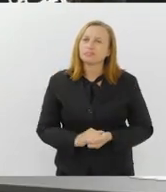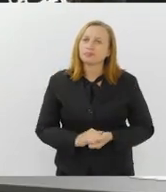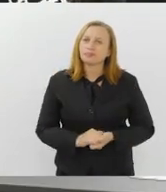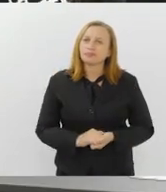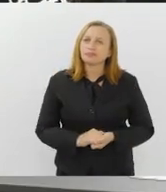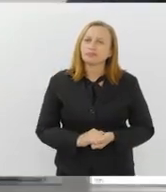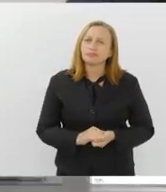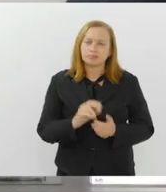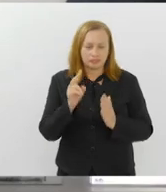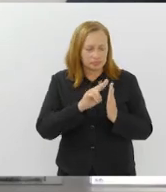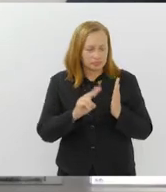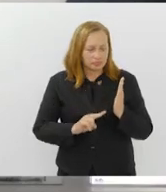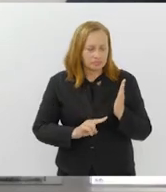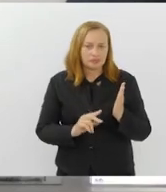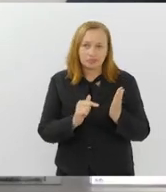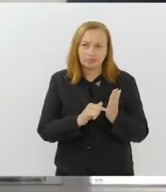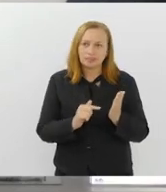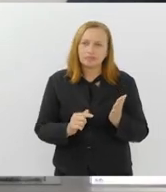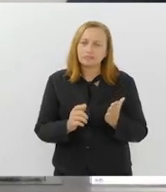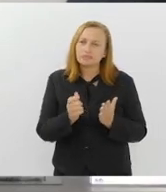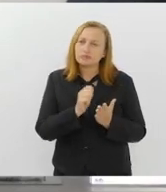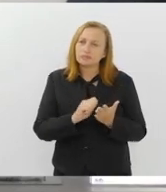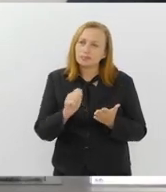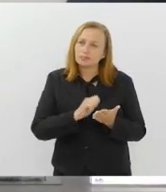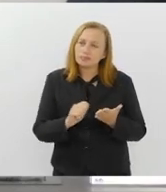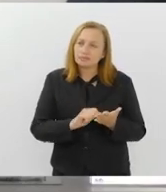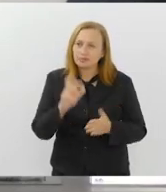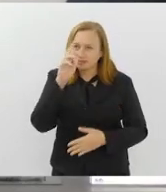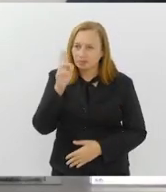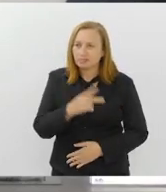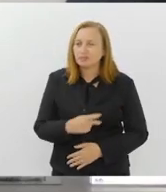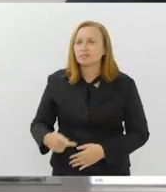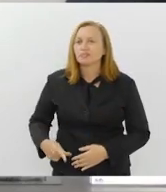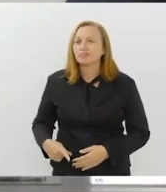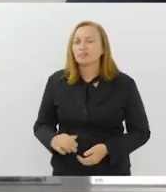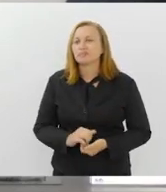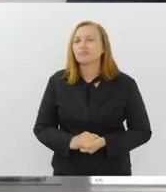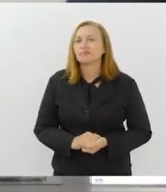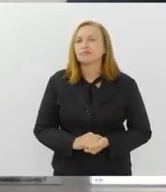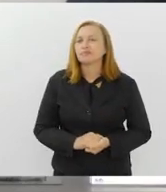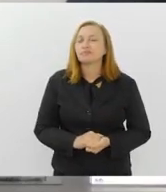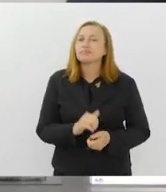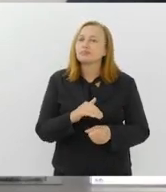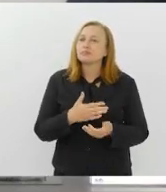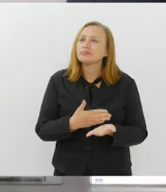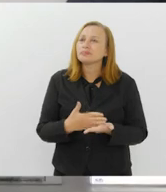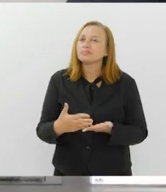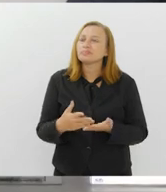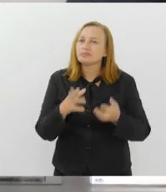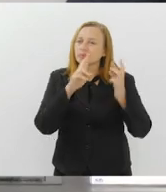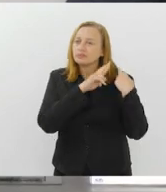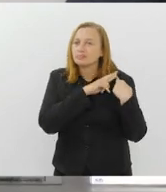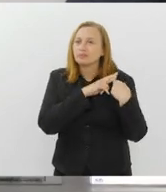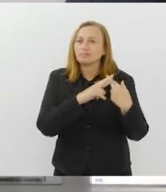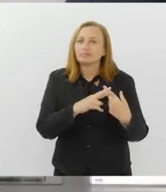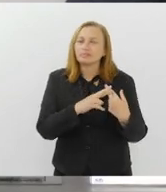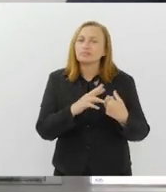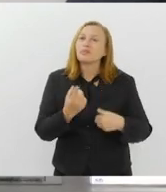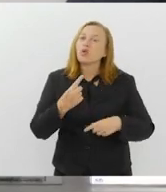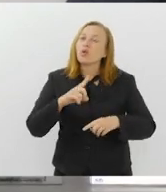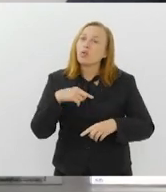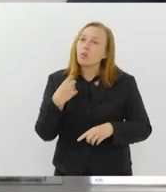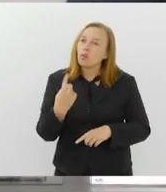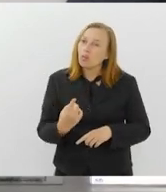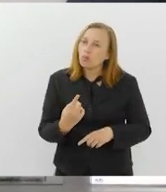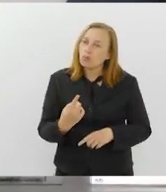Deixa eu ler essa daqui, que eu deixei escrito aqui, presidente, para eles começarem a respeitar a gente, ou senão a gente vai